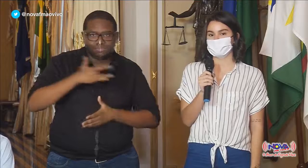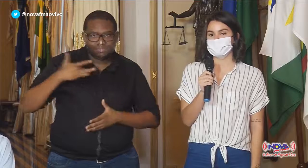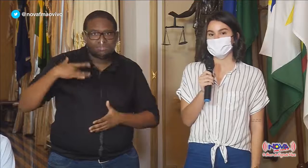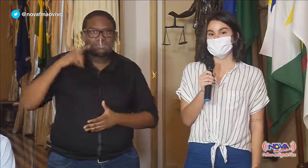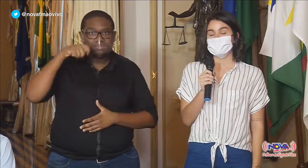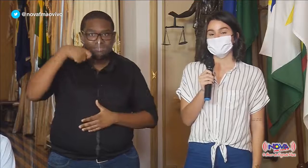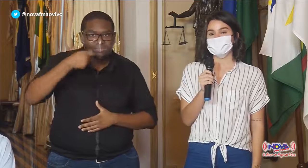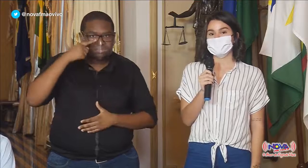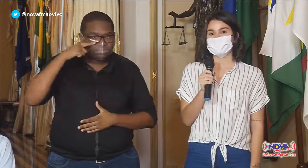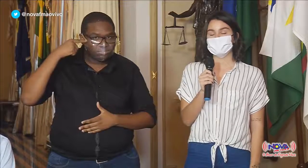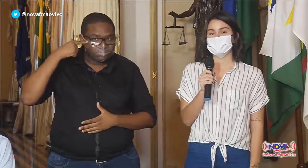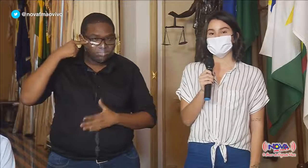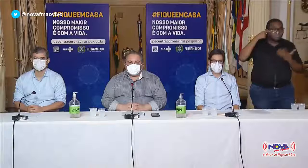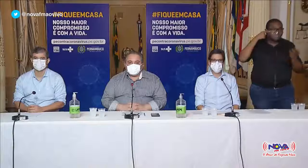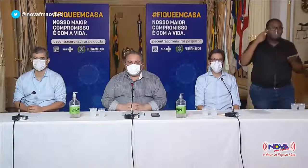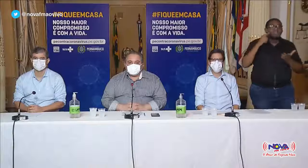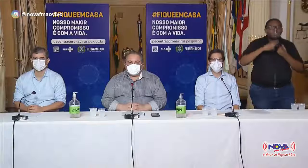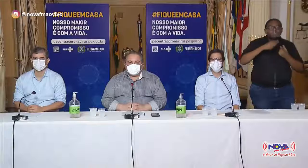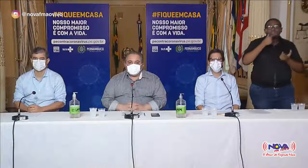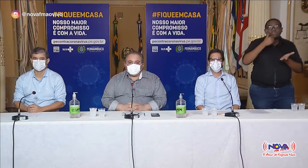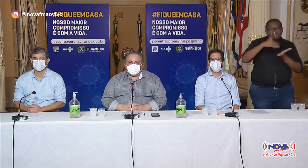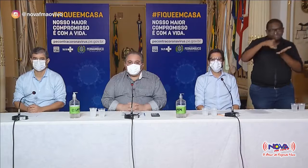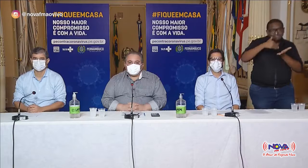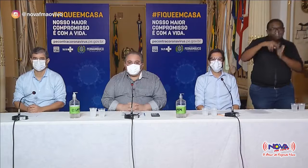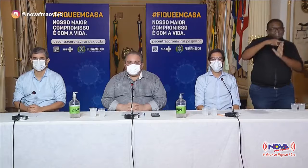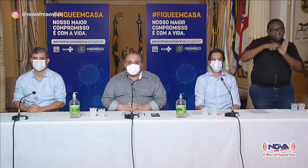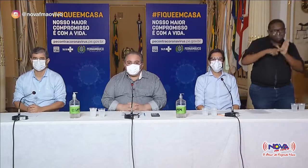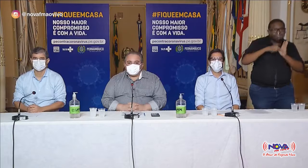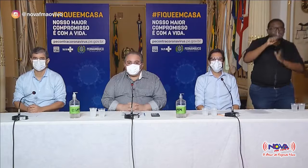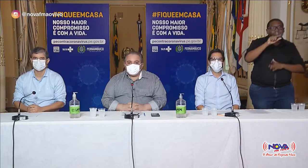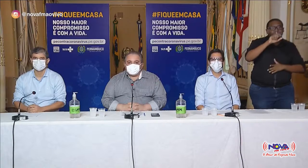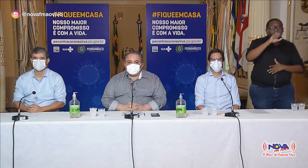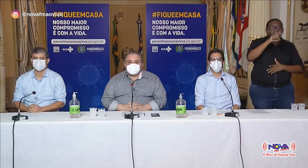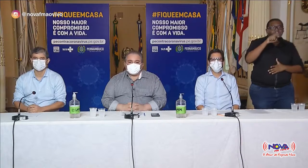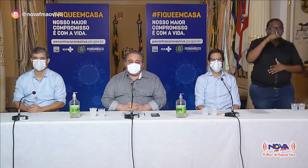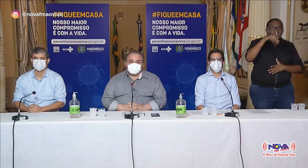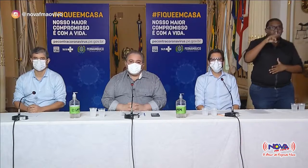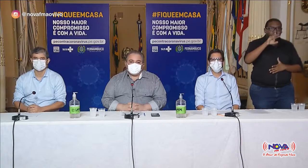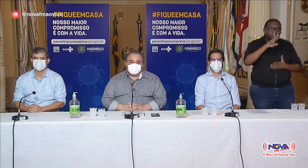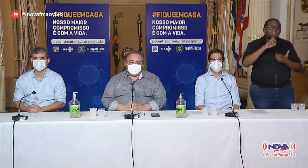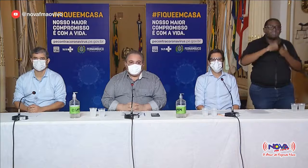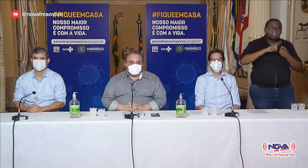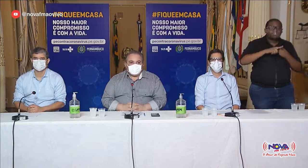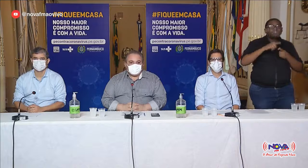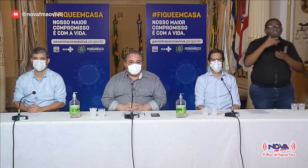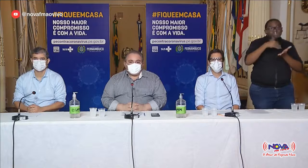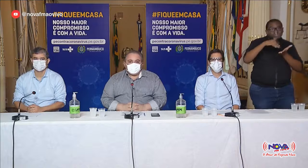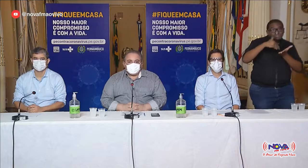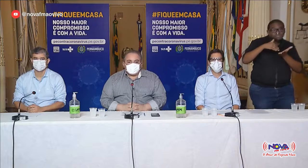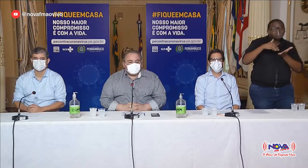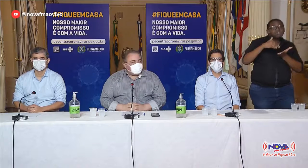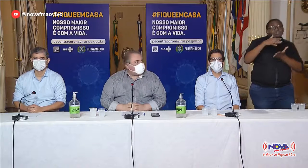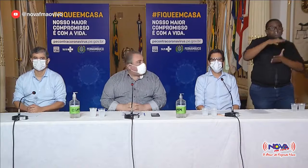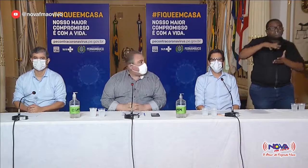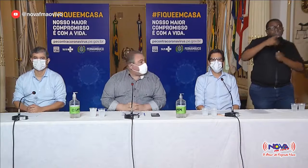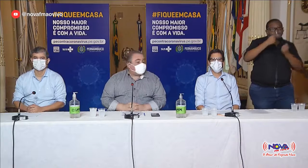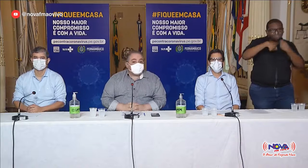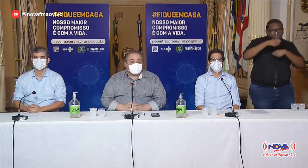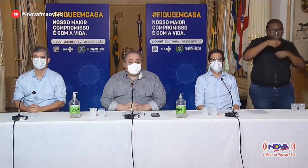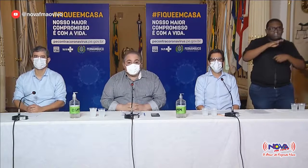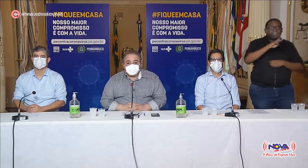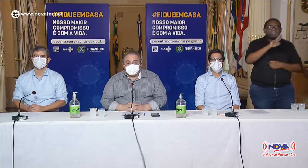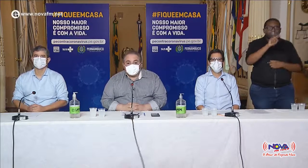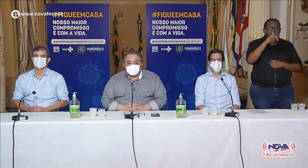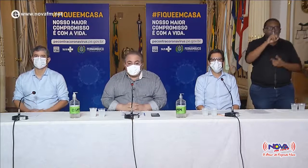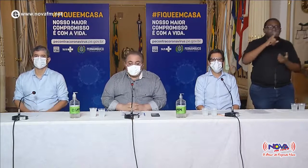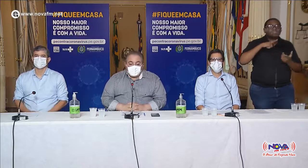André Longo, do secretário de Planejamento e Gestão Alexandre Rebello e do secretário de Desenvolvimento Econômico Bruno Chomba. Contamos também com a